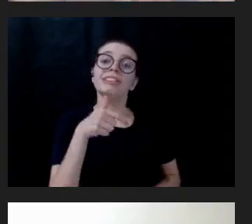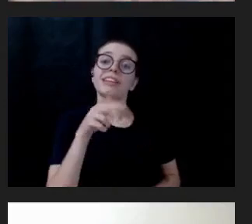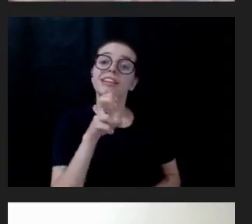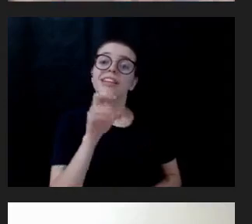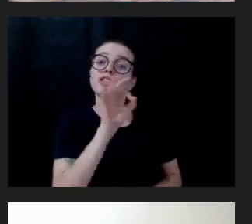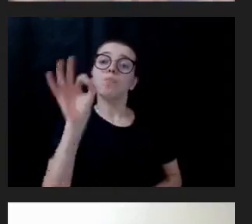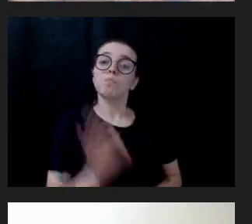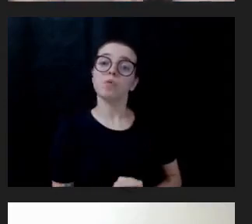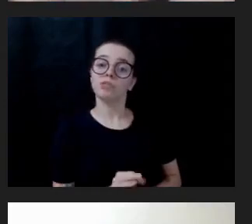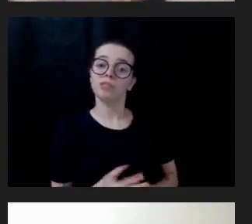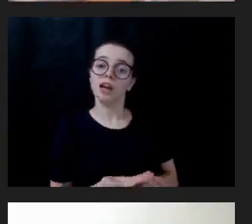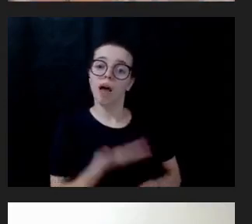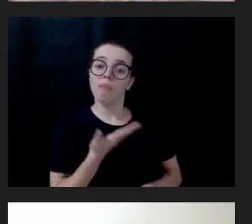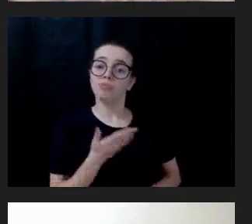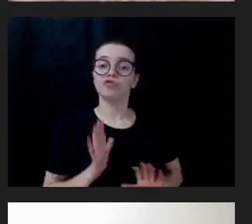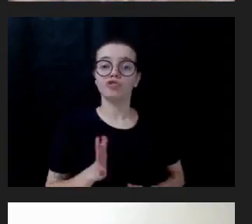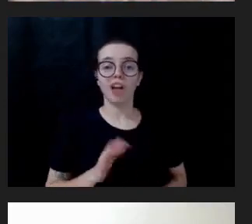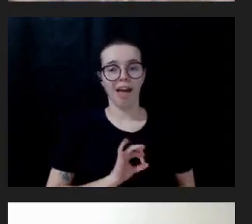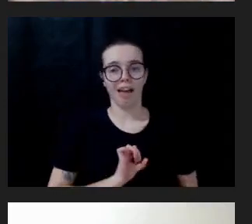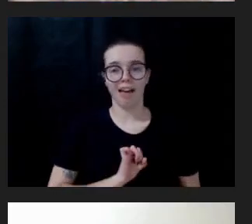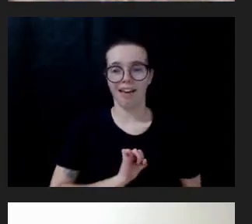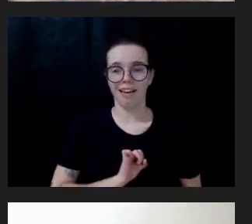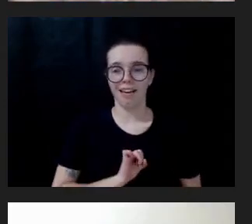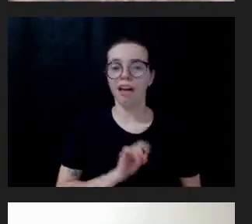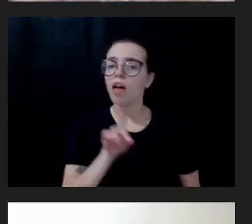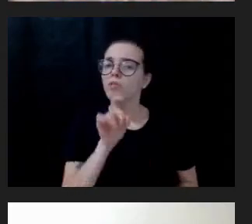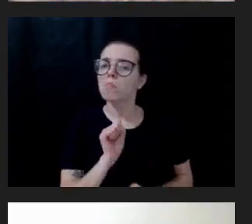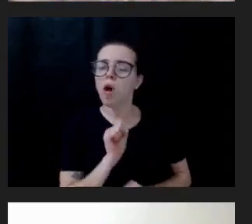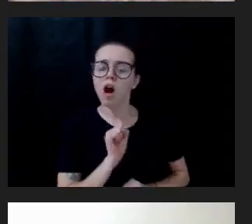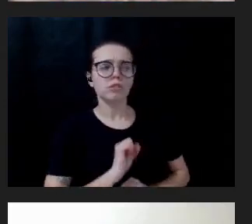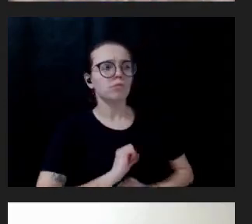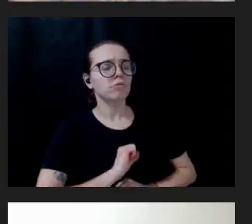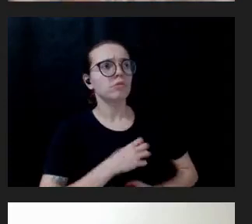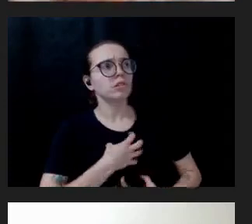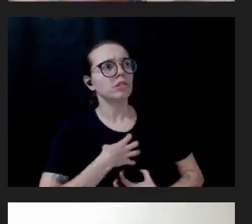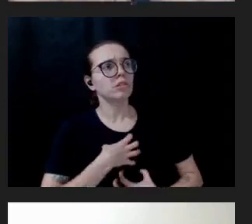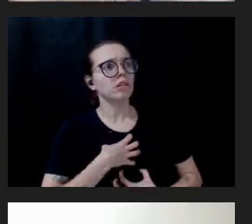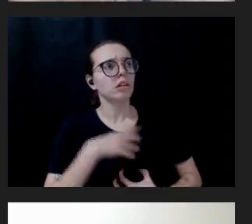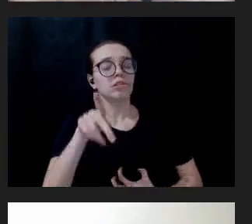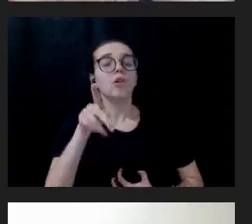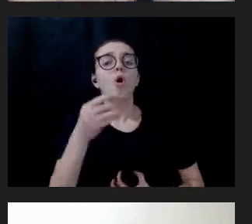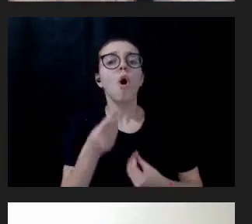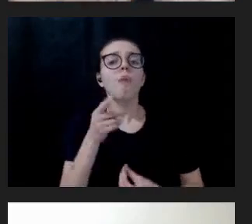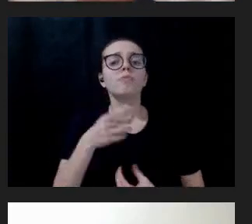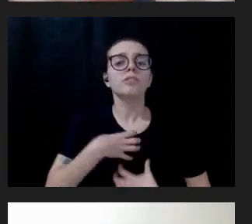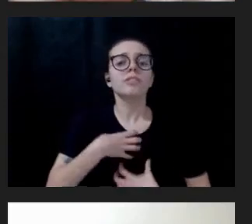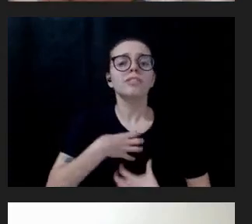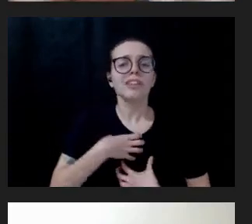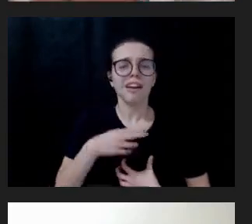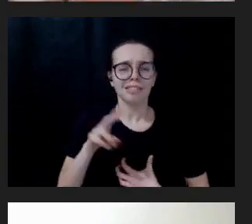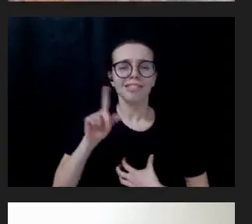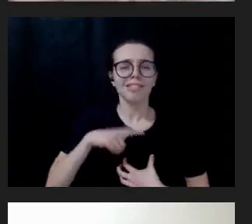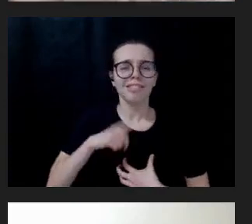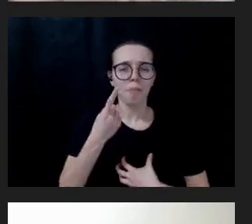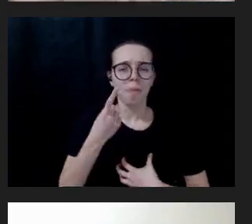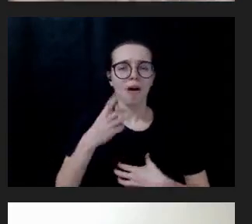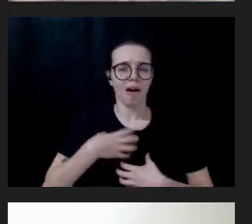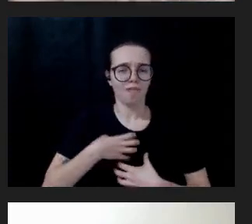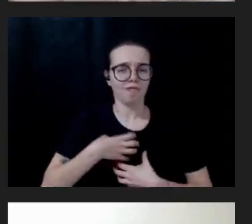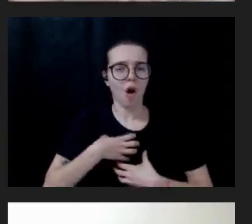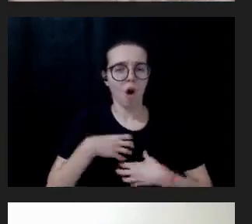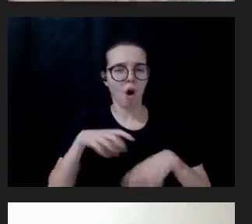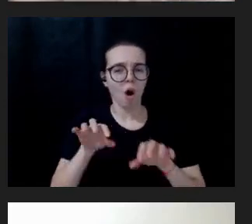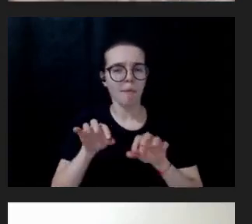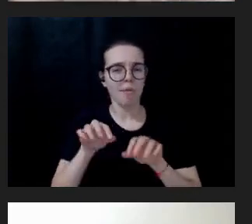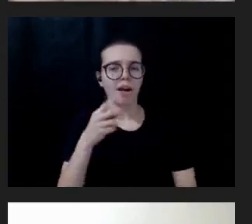fácil de você calcular é usar uma fórmula de Carvone, né, que é 220 menos